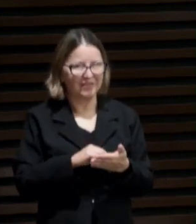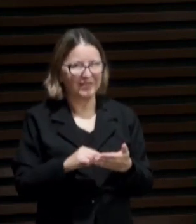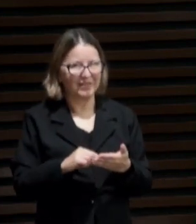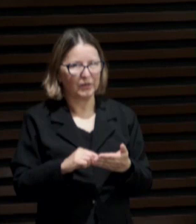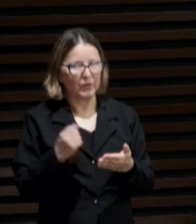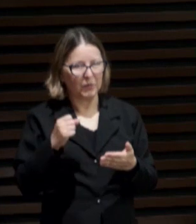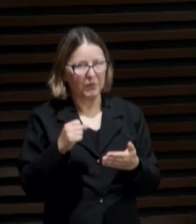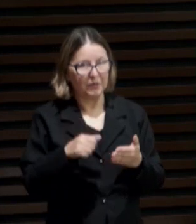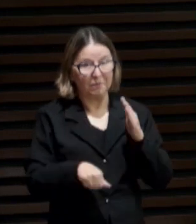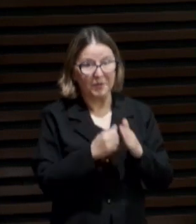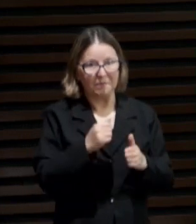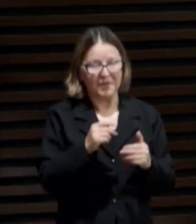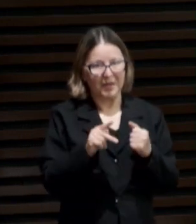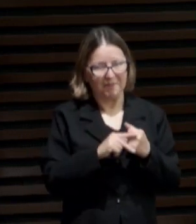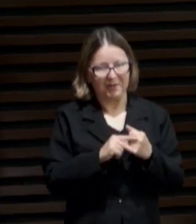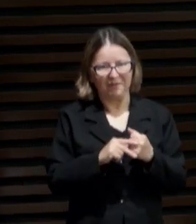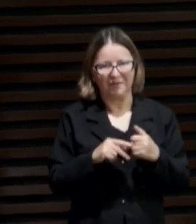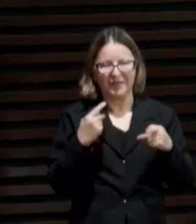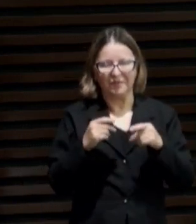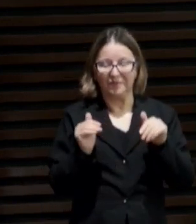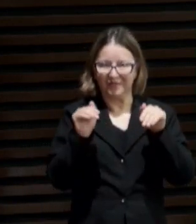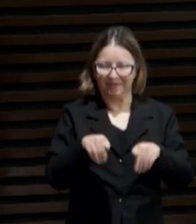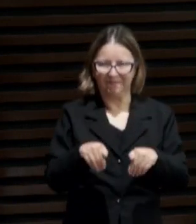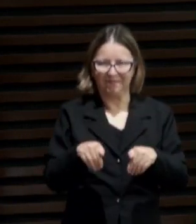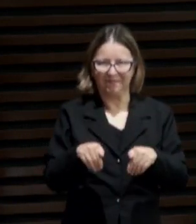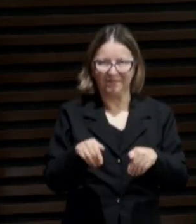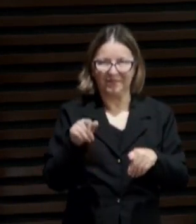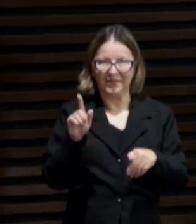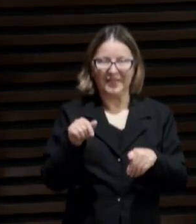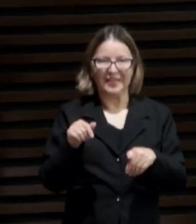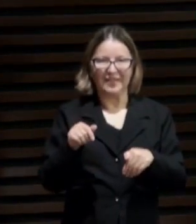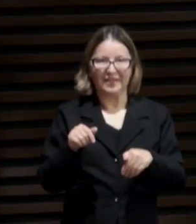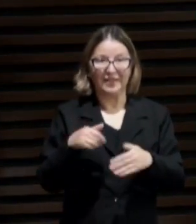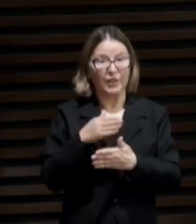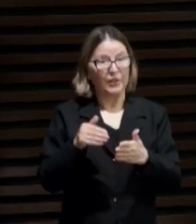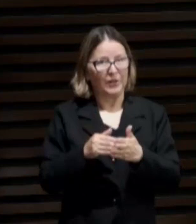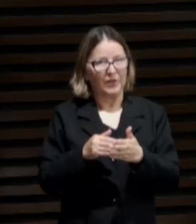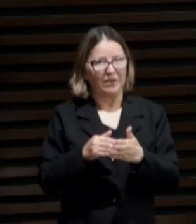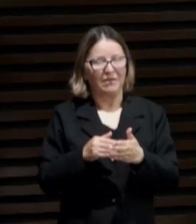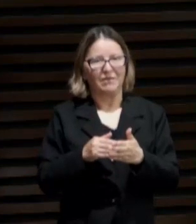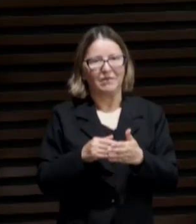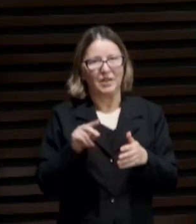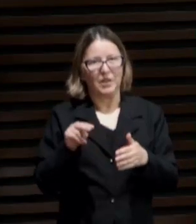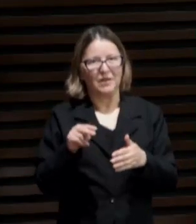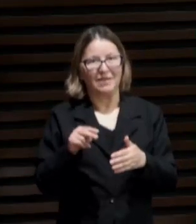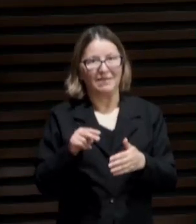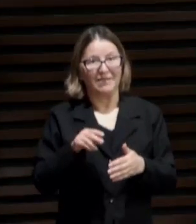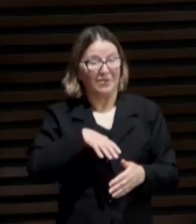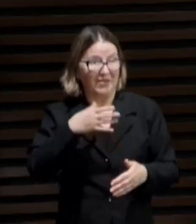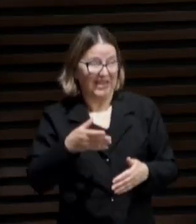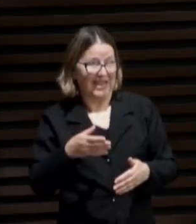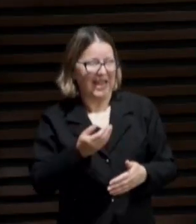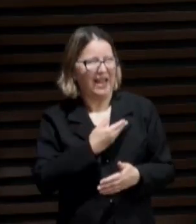Pedro 3, 8 diz assim: finalmente, sede todos de igual ânimo, compadecidos, fraternalmente